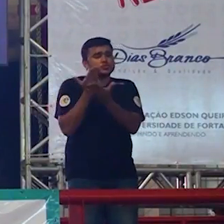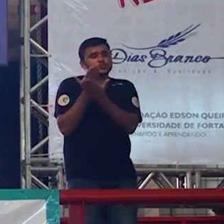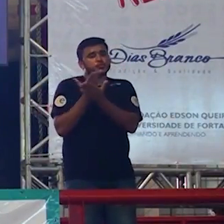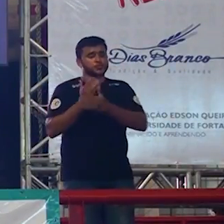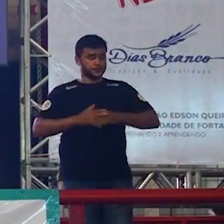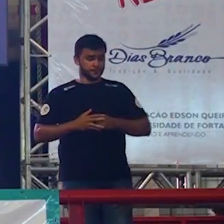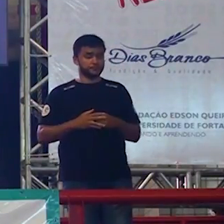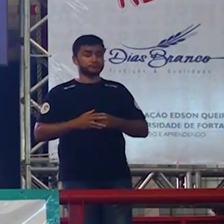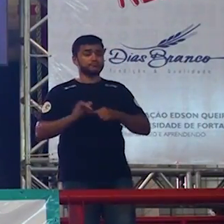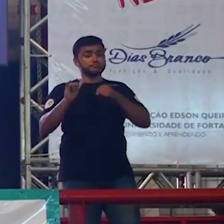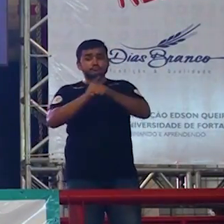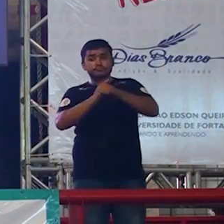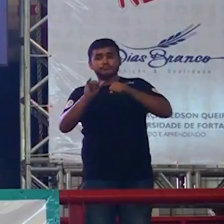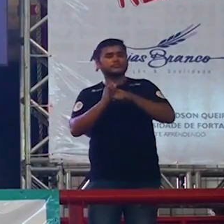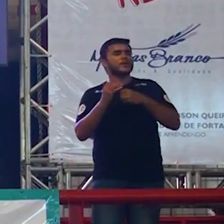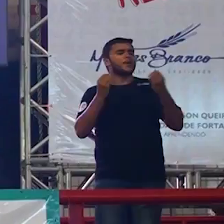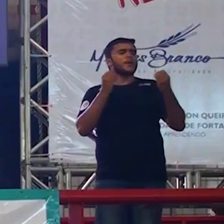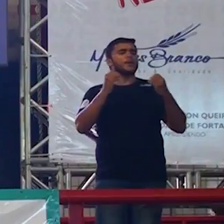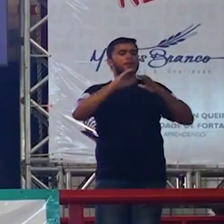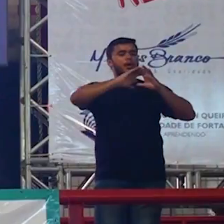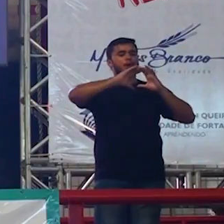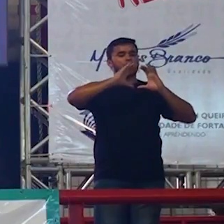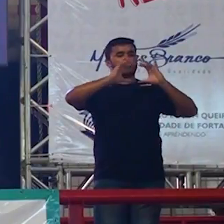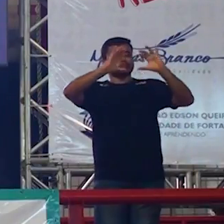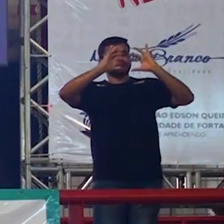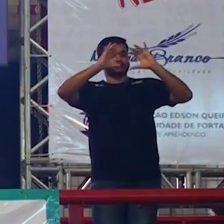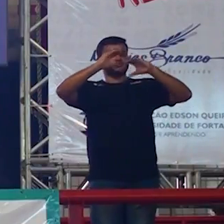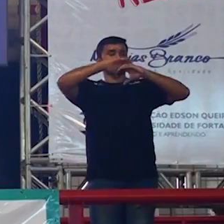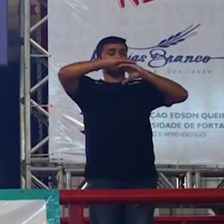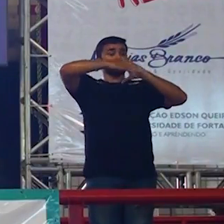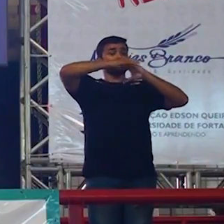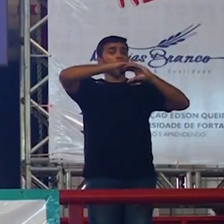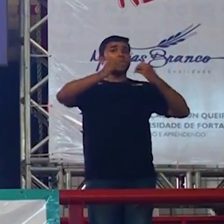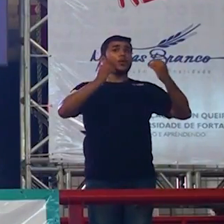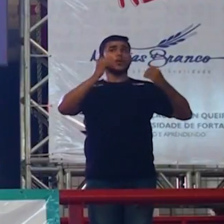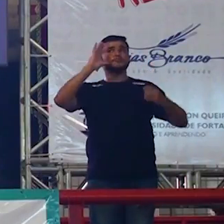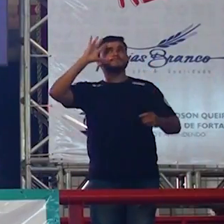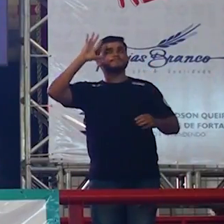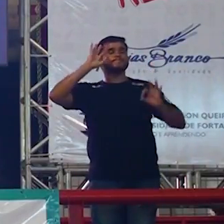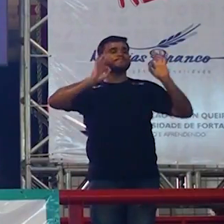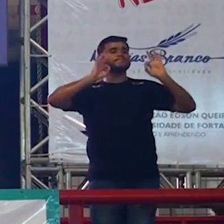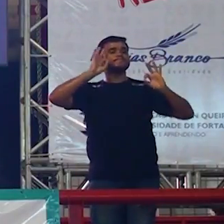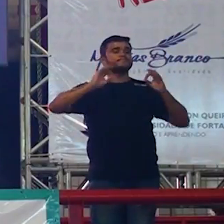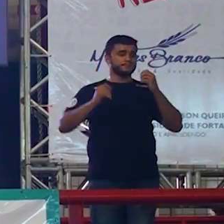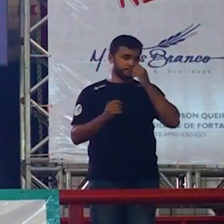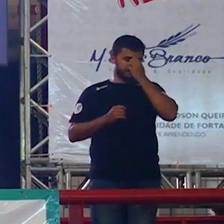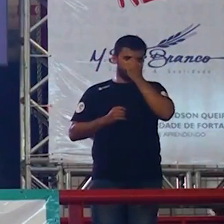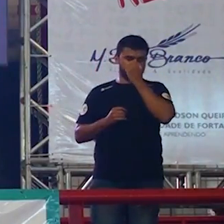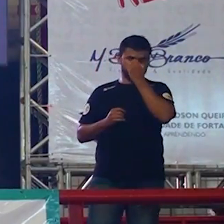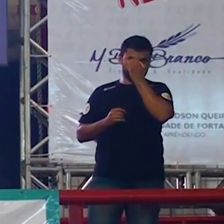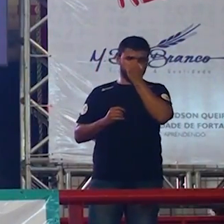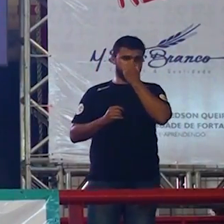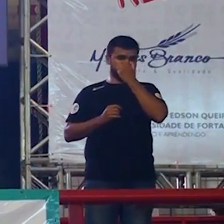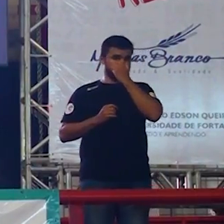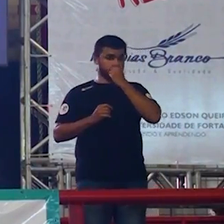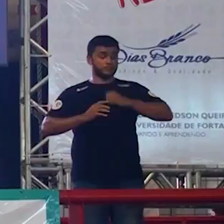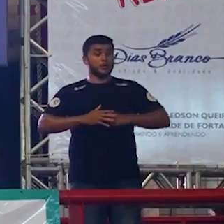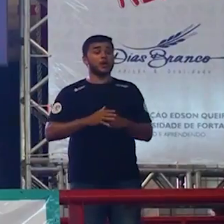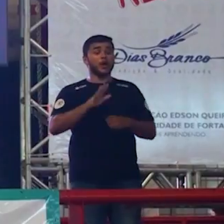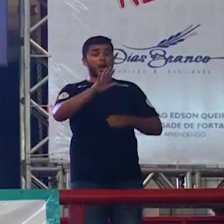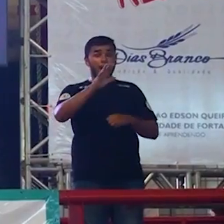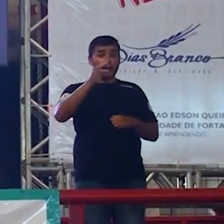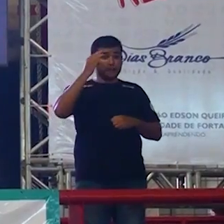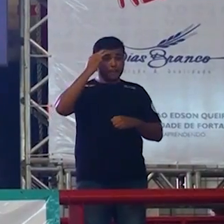estudar usando a memória de longo prazo? É isso que a gente está começando a conversar aqui agora, ok? Porque memória de